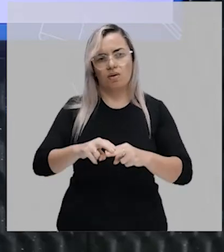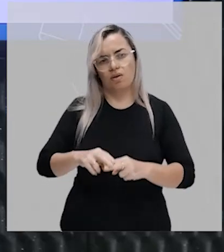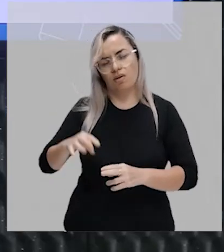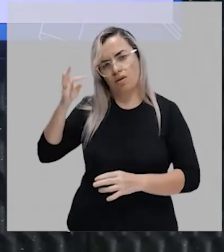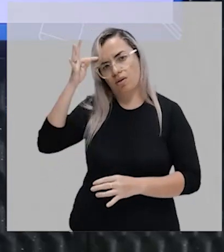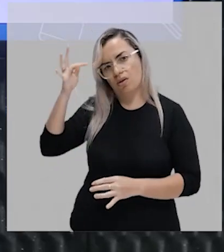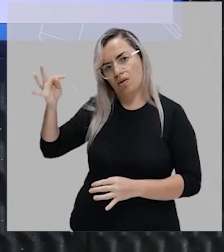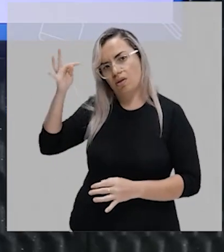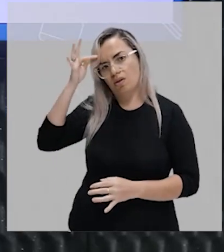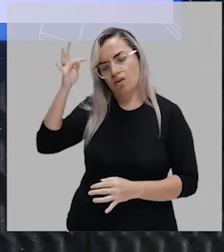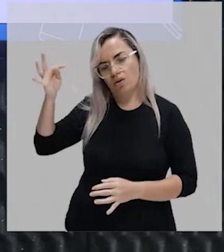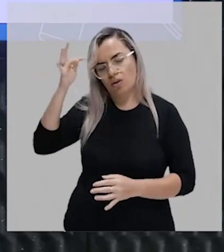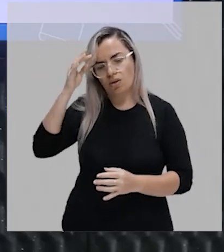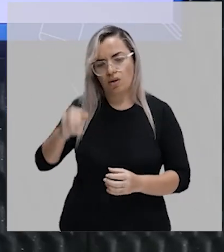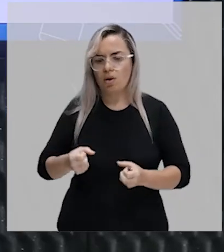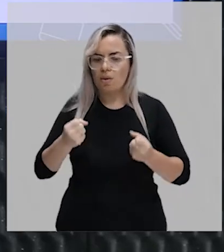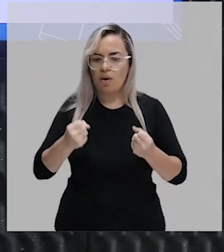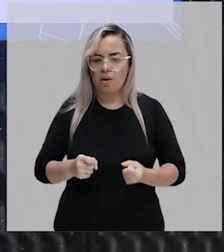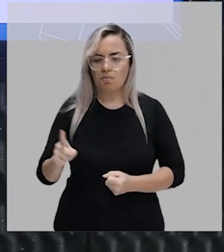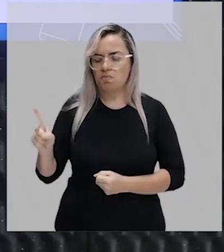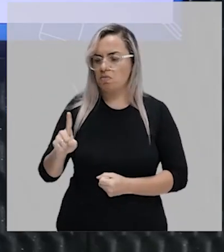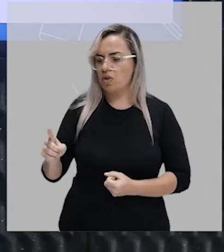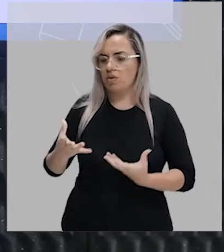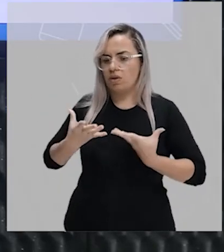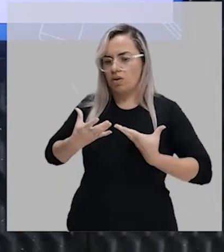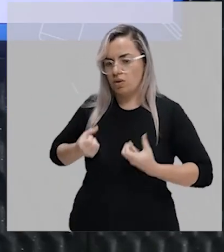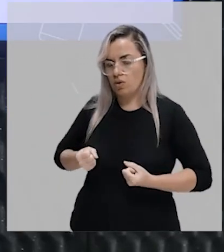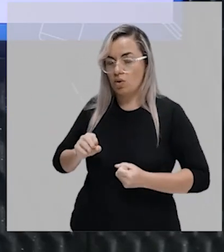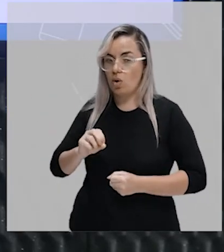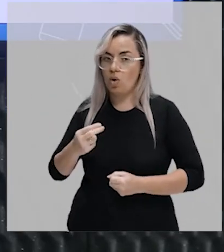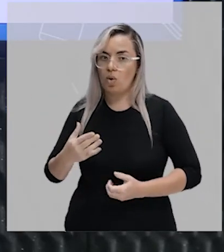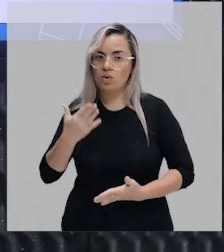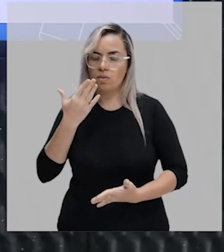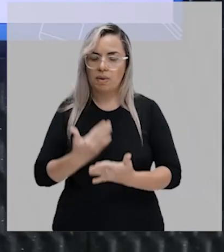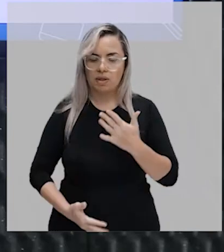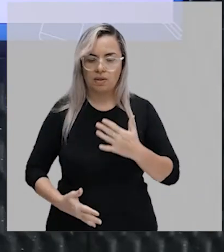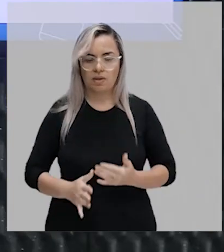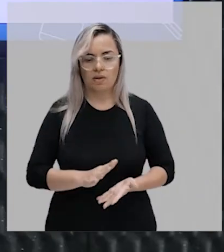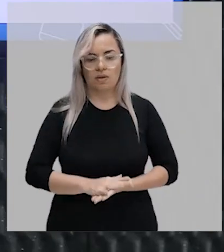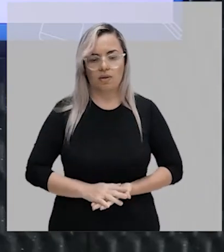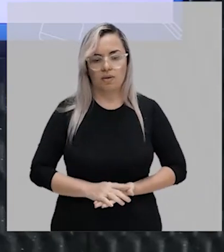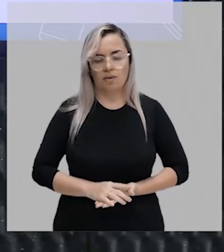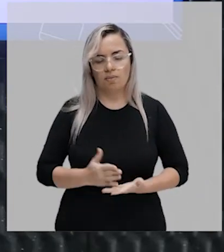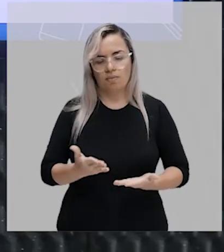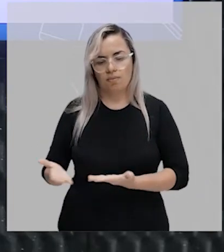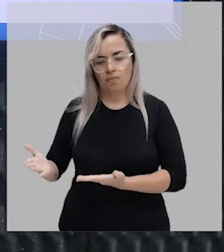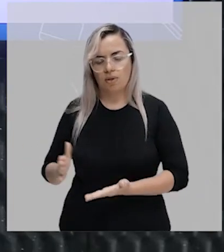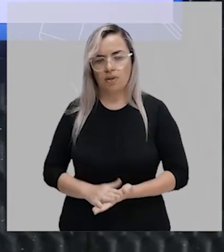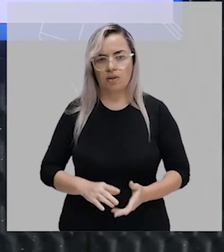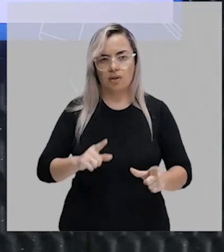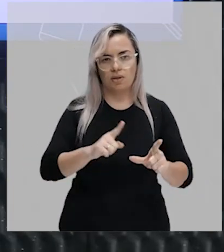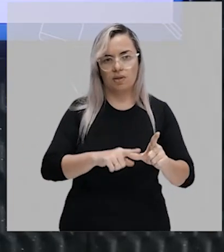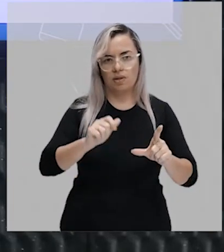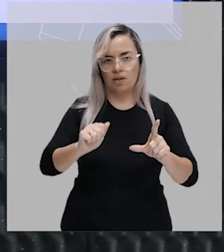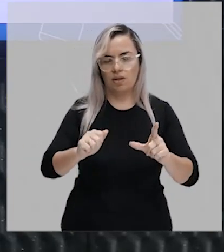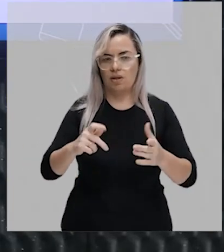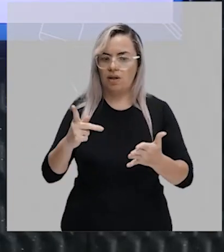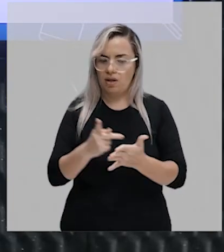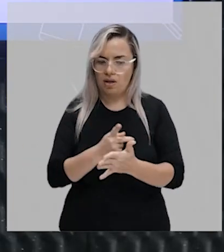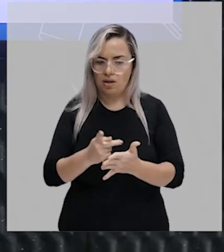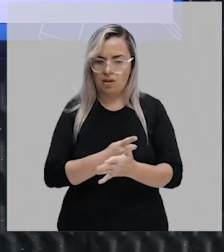ser refutadas e elas podem ser derrubadas, ok? Então, a letra A não vai ser. Letra